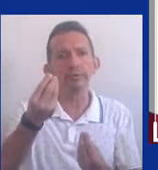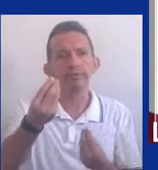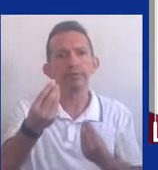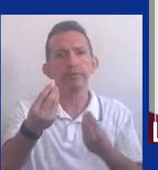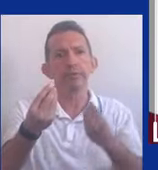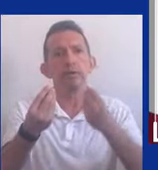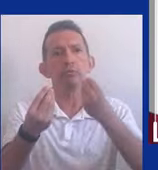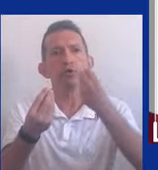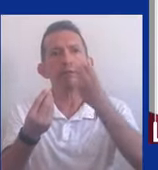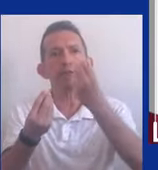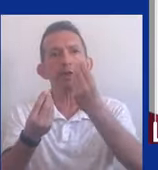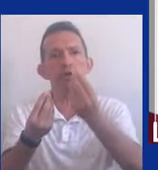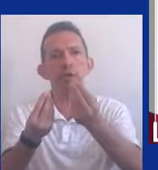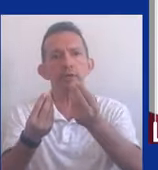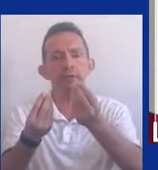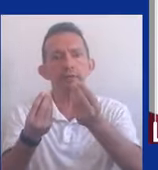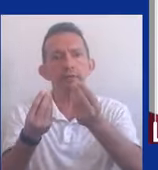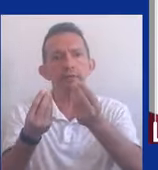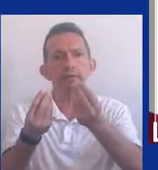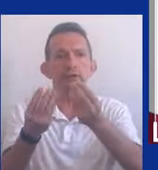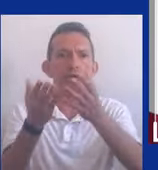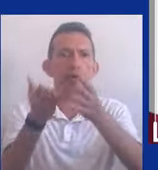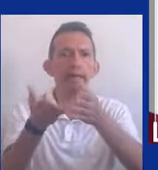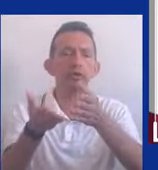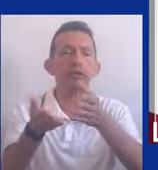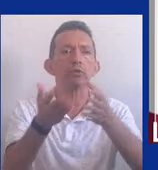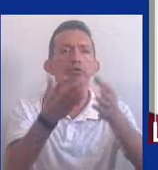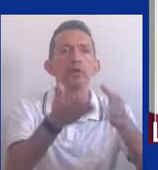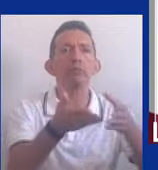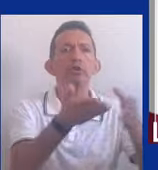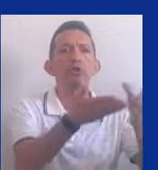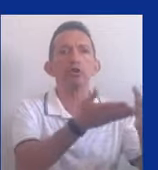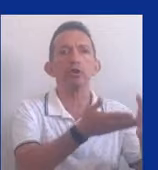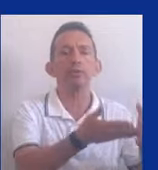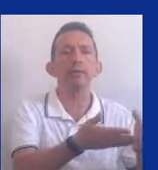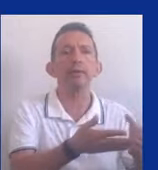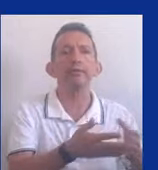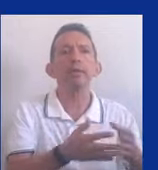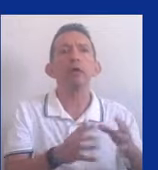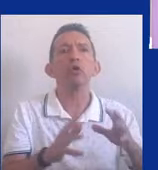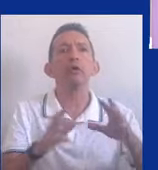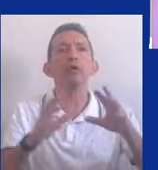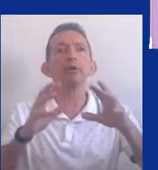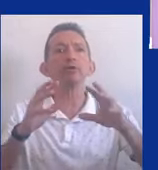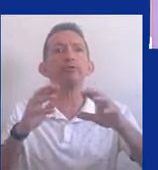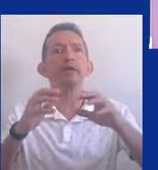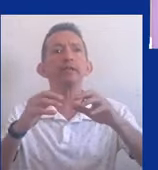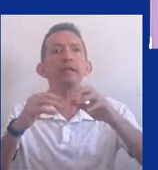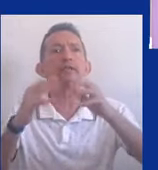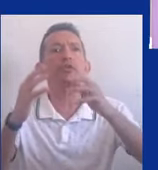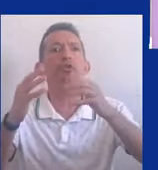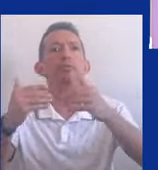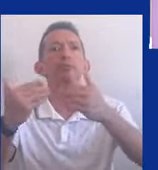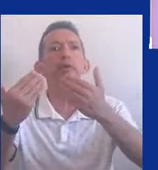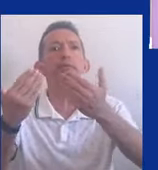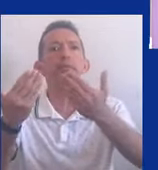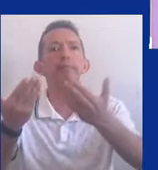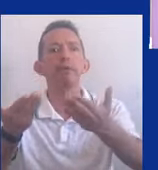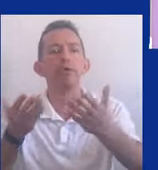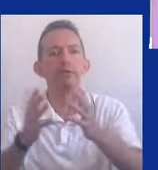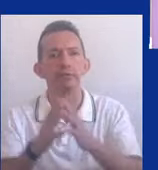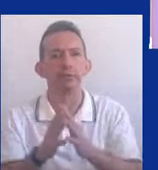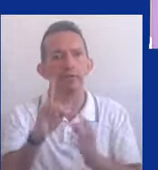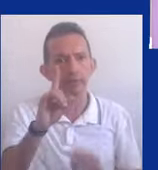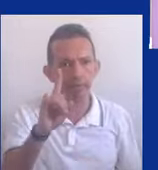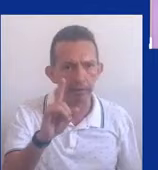ameboide e o movimento de ciclose estão relacionados com o fenômeno de tixotropia, como é que eu posso diferenciar esses dois movimentos